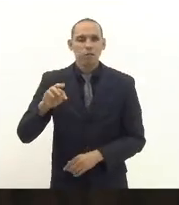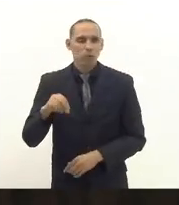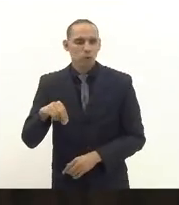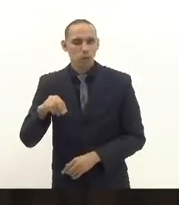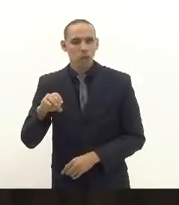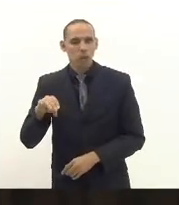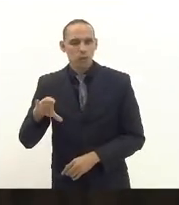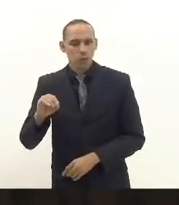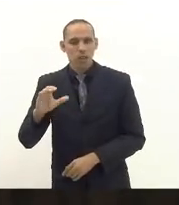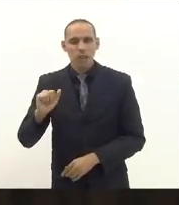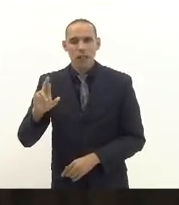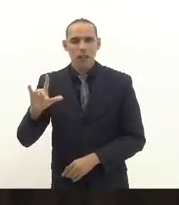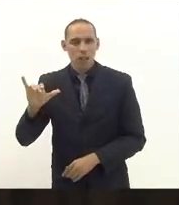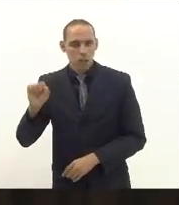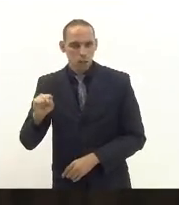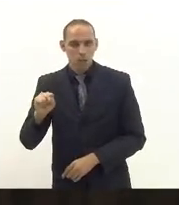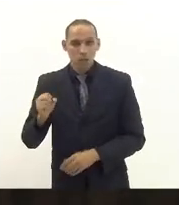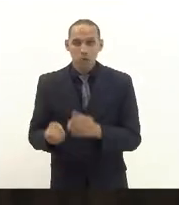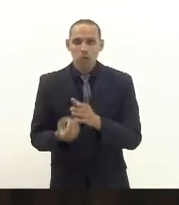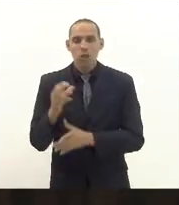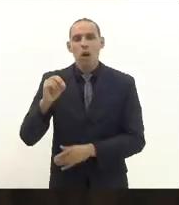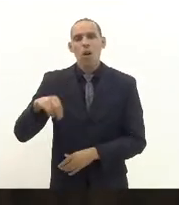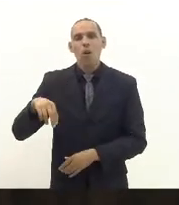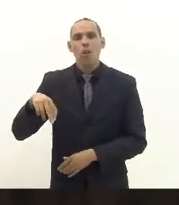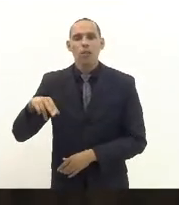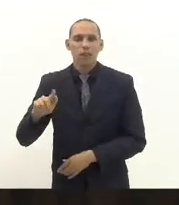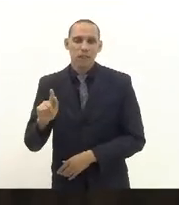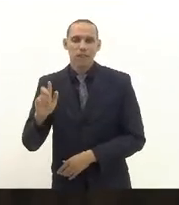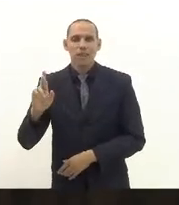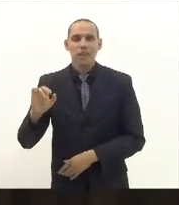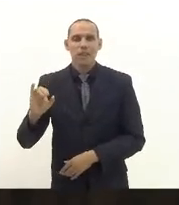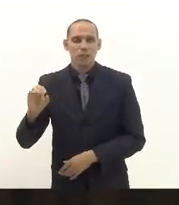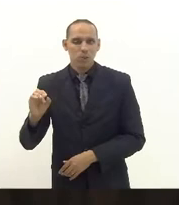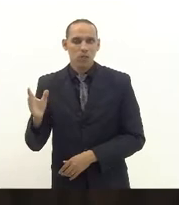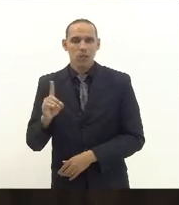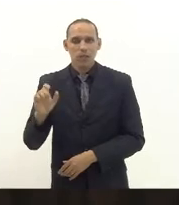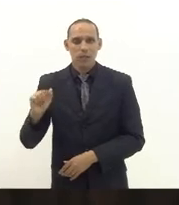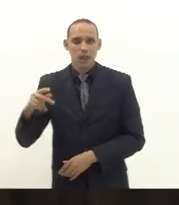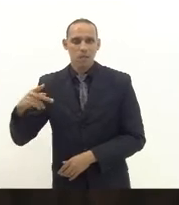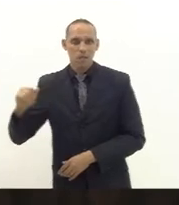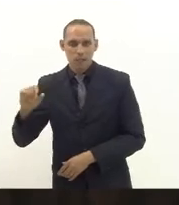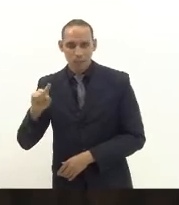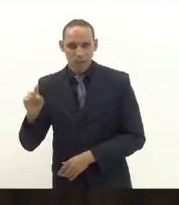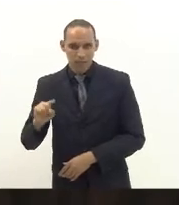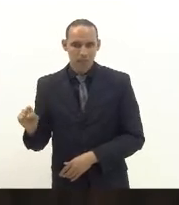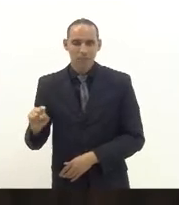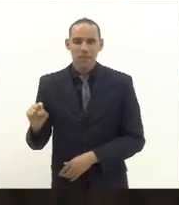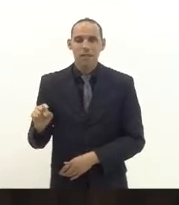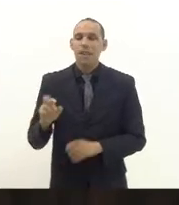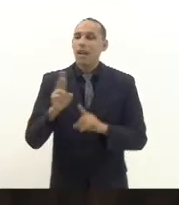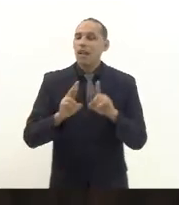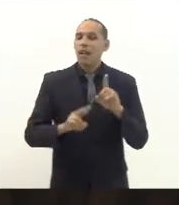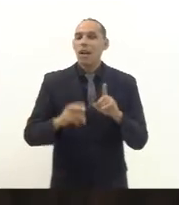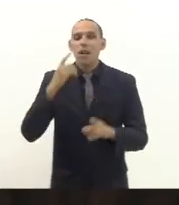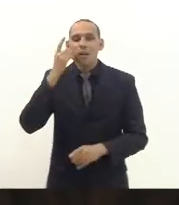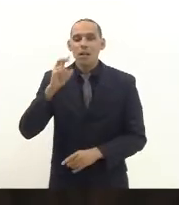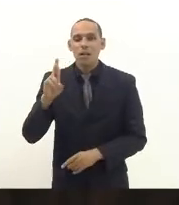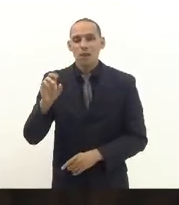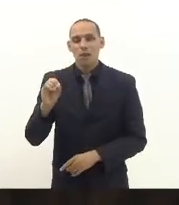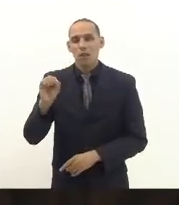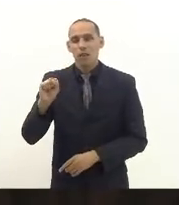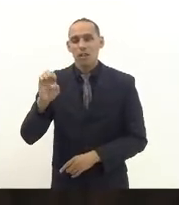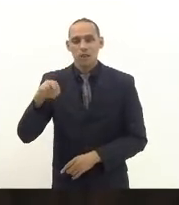jornalista e fundador da ONG Rio da Paz parte da comissão de normas internas e proposições externas favorável relator Deputado rosenverg